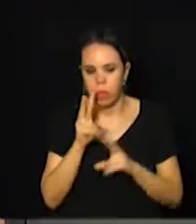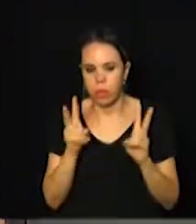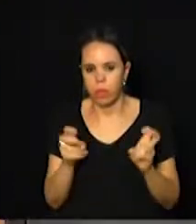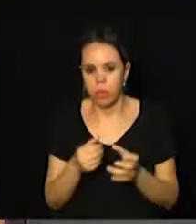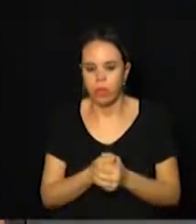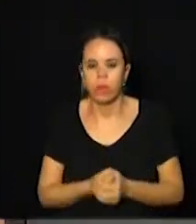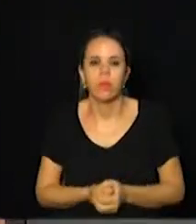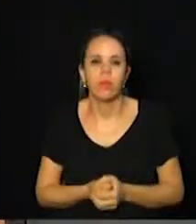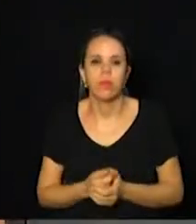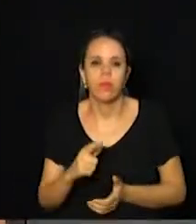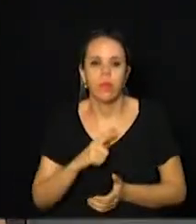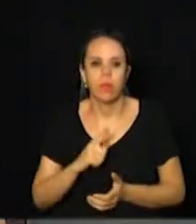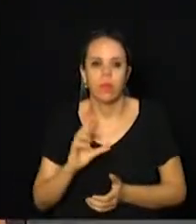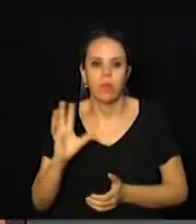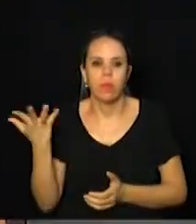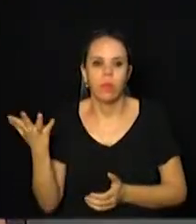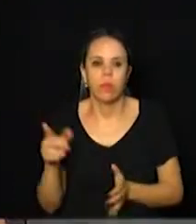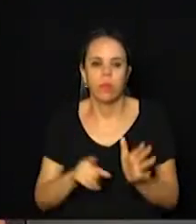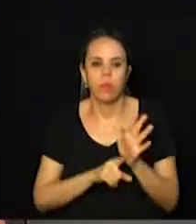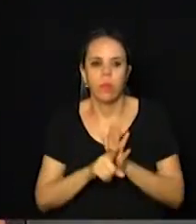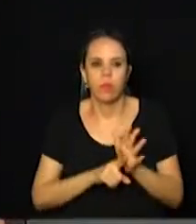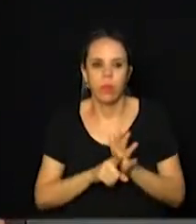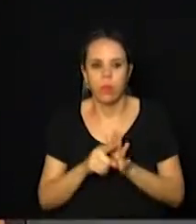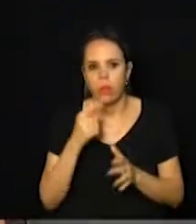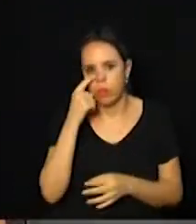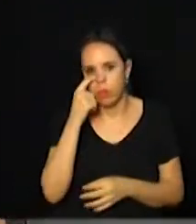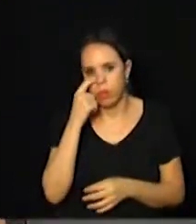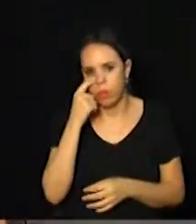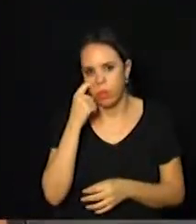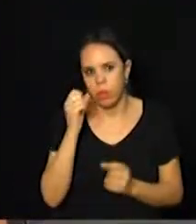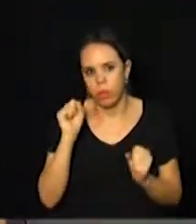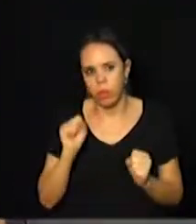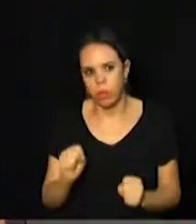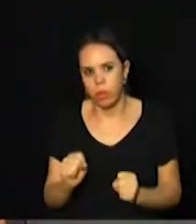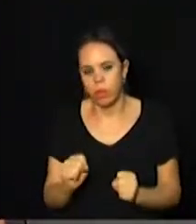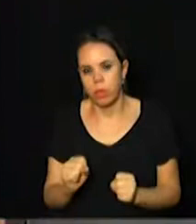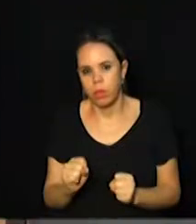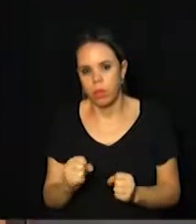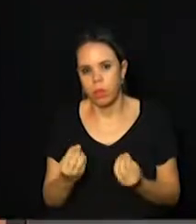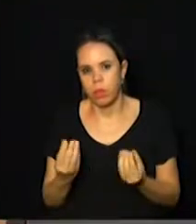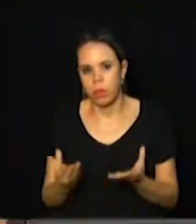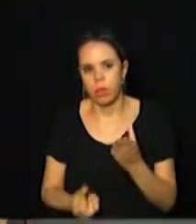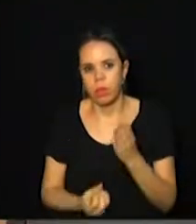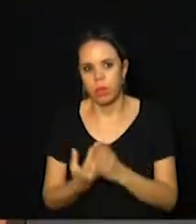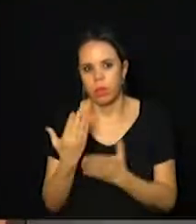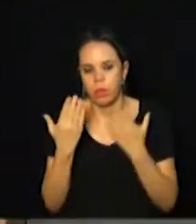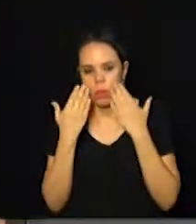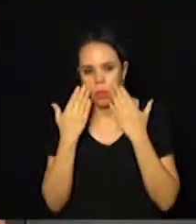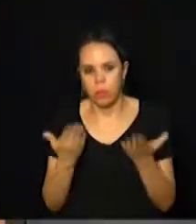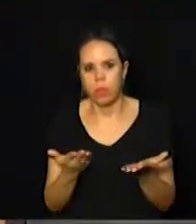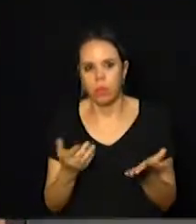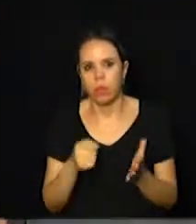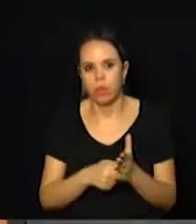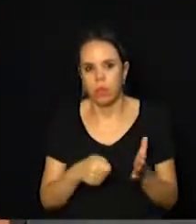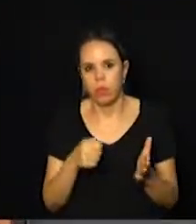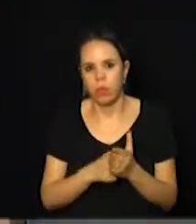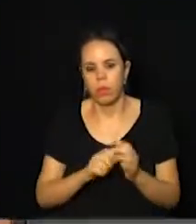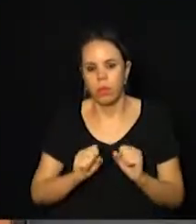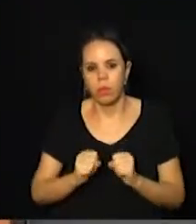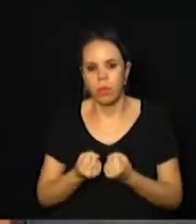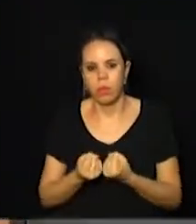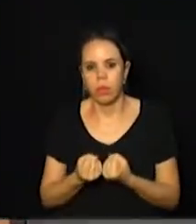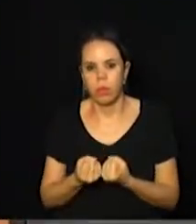a onde tem acontecido pesquisas tal que possam dá fundamento à essa falta da